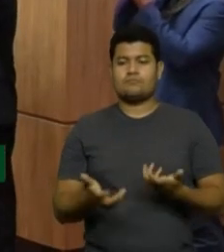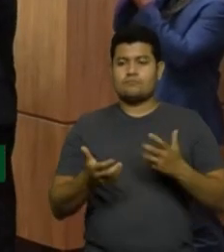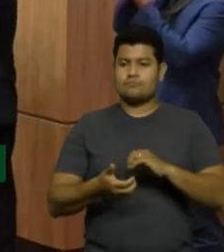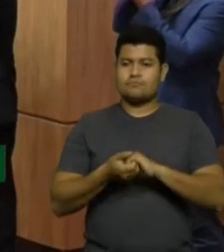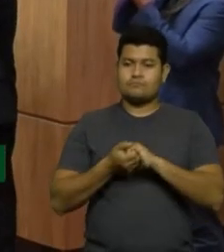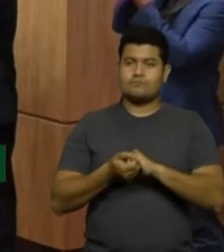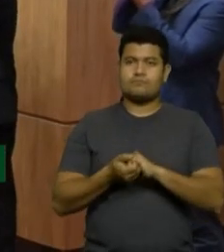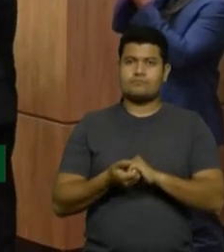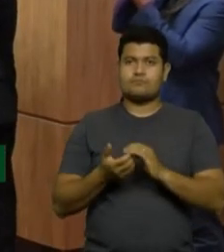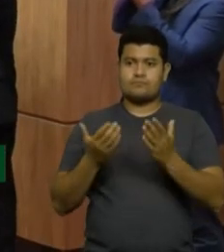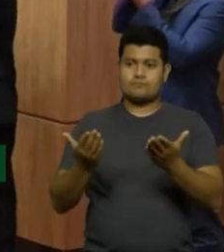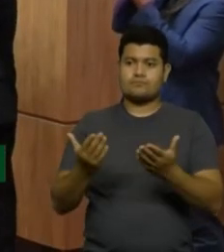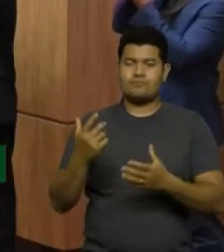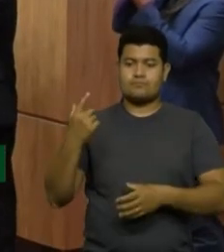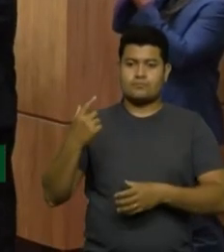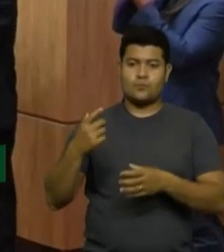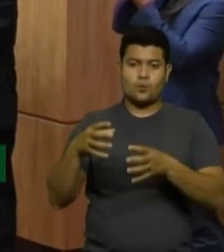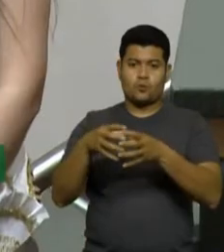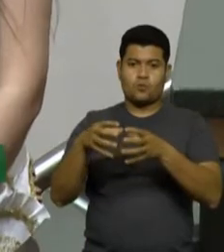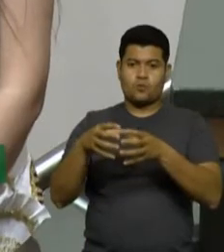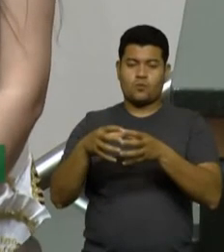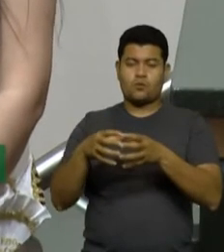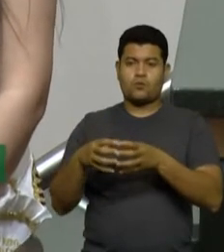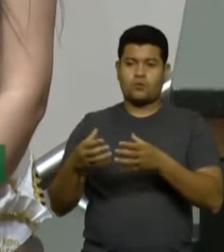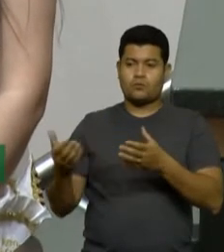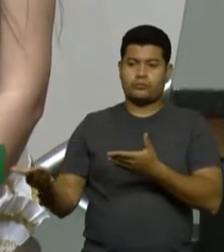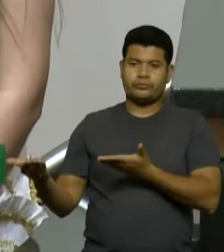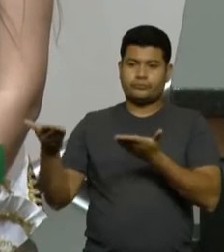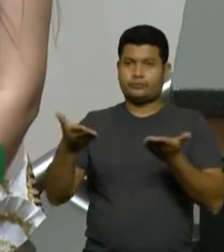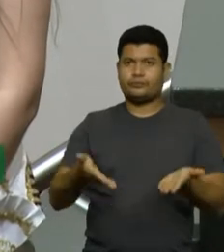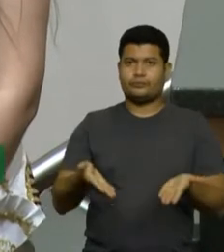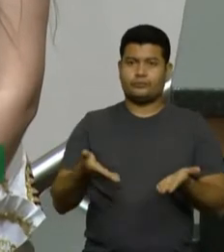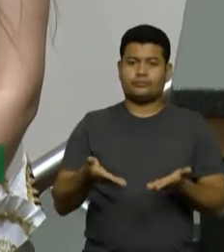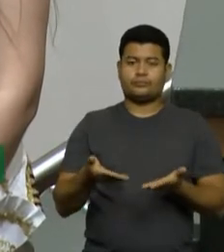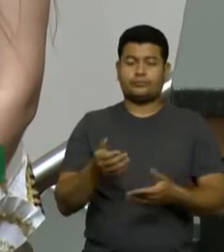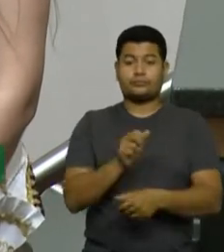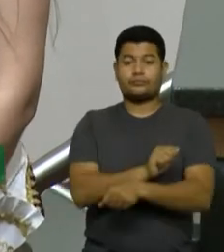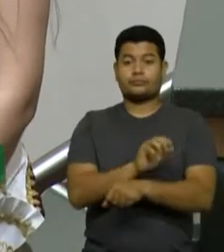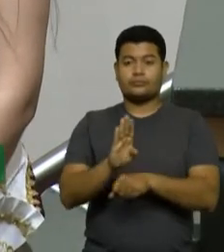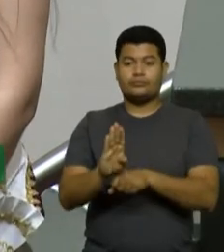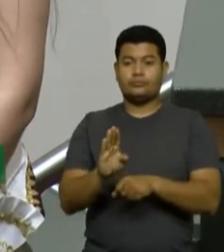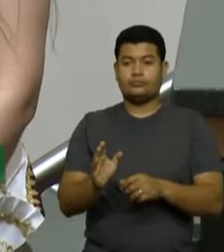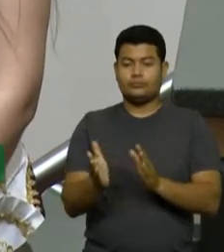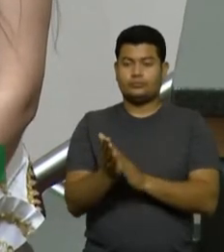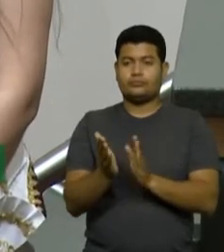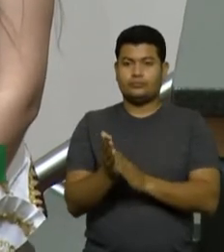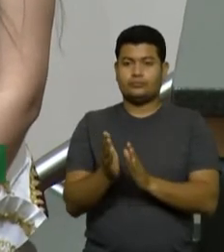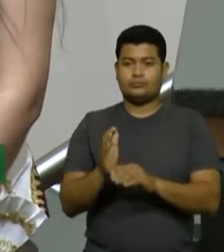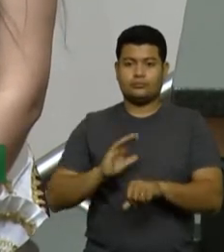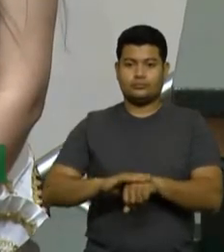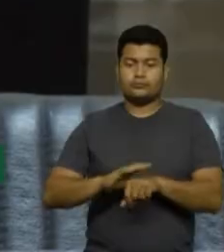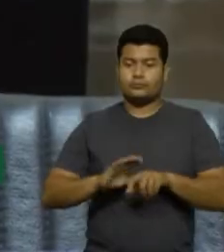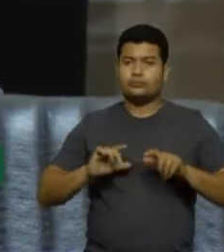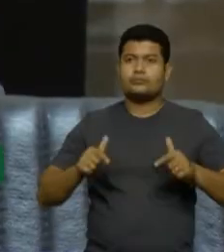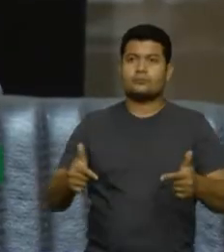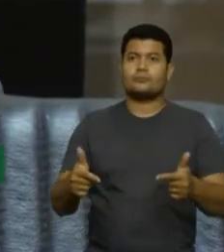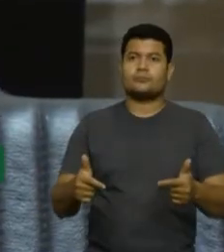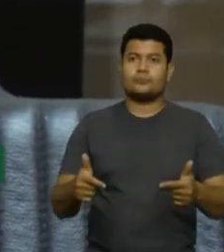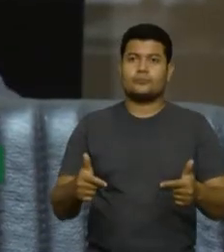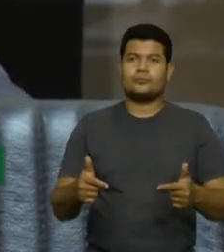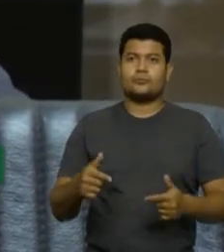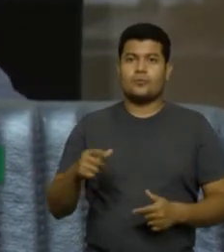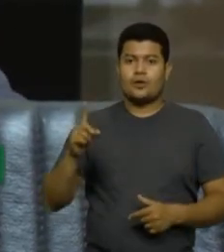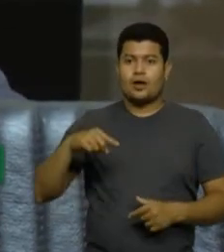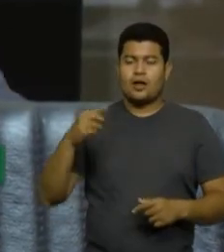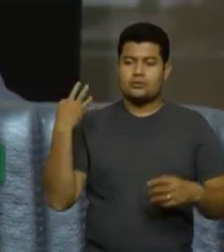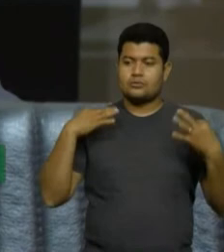comitiva de Abdom que está aqui. É parabenizar pela iniciativa, o turismo que é a